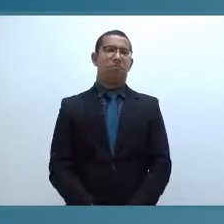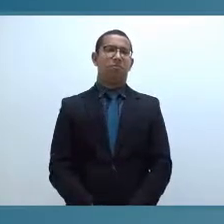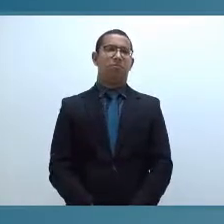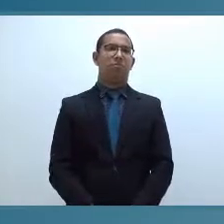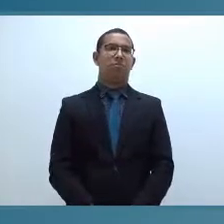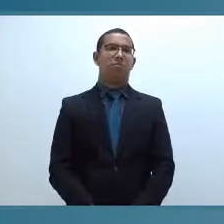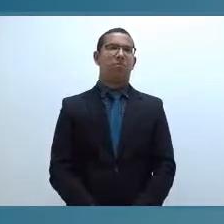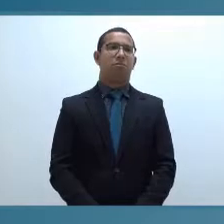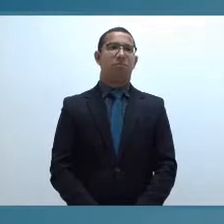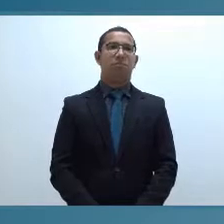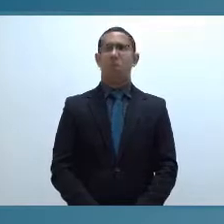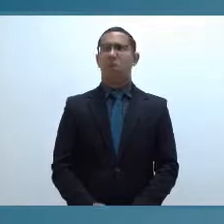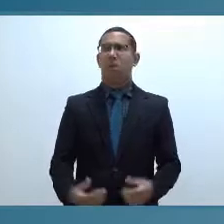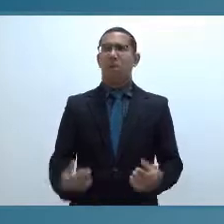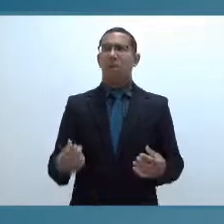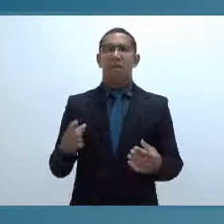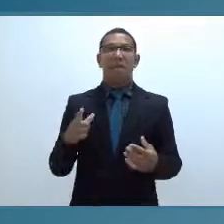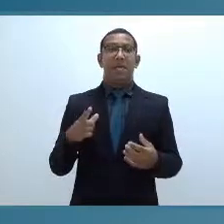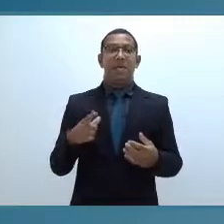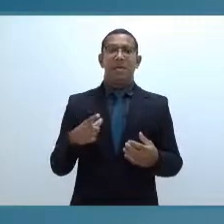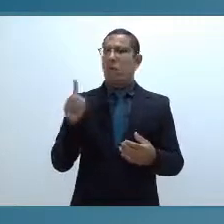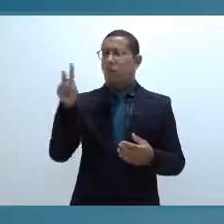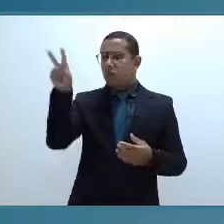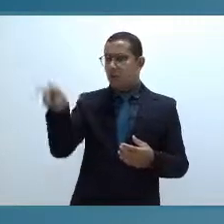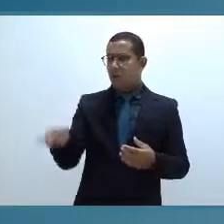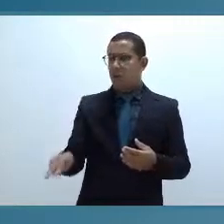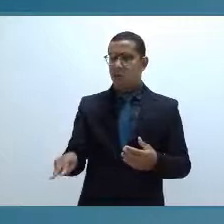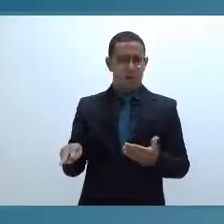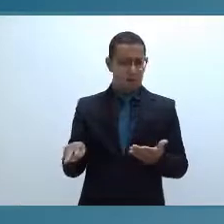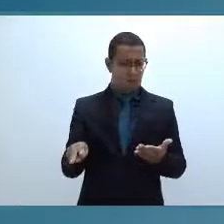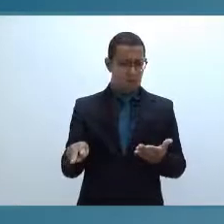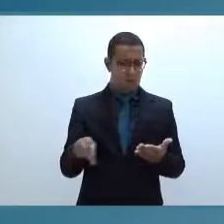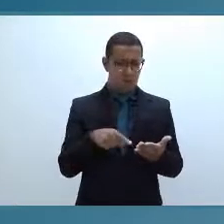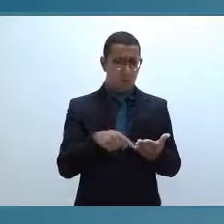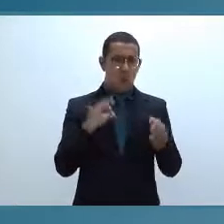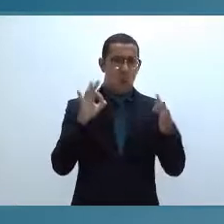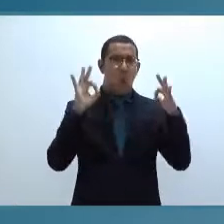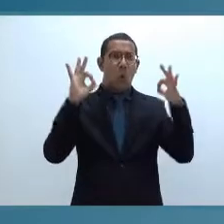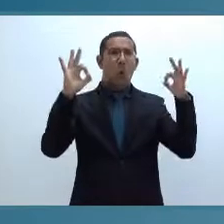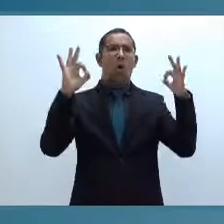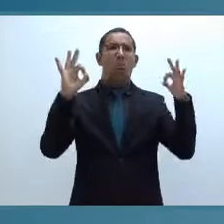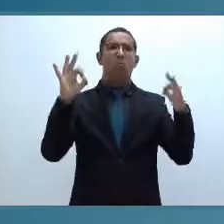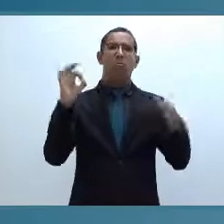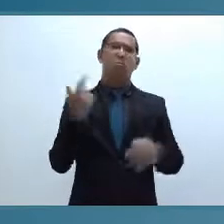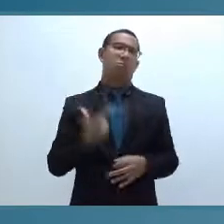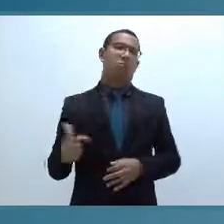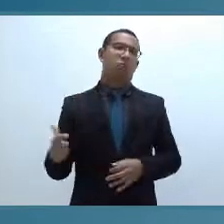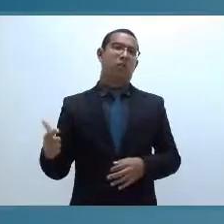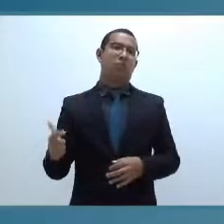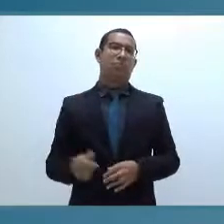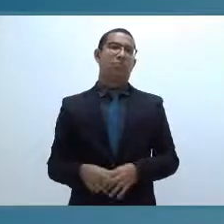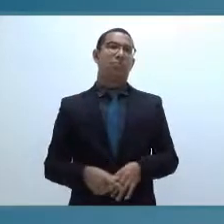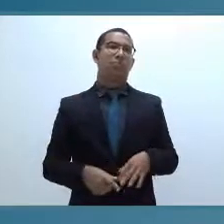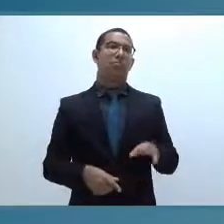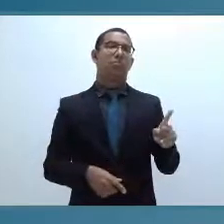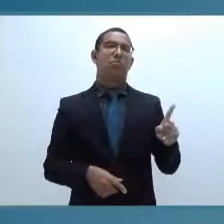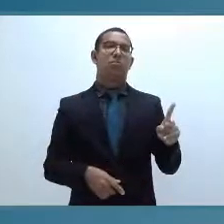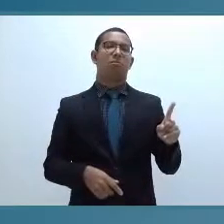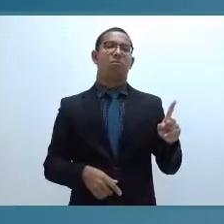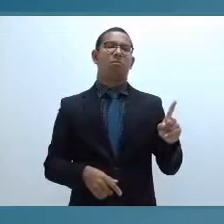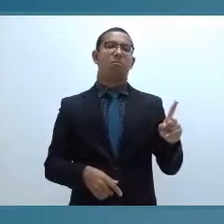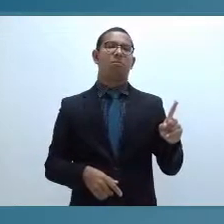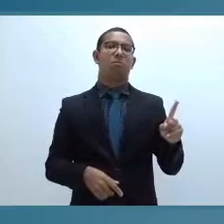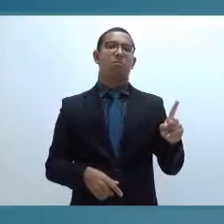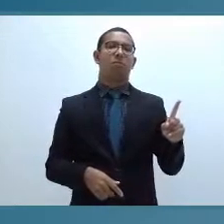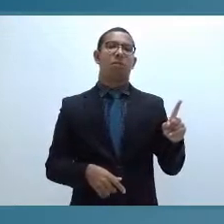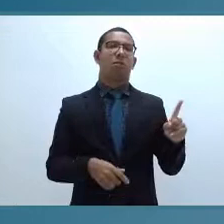Não existe sexualidade justificada, então eu vou apanhar o voto ali no chão. Corregedora, vou